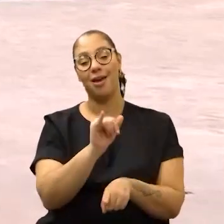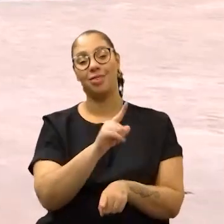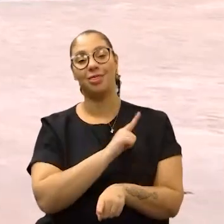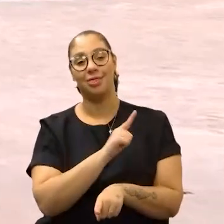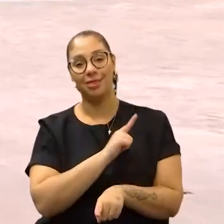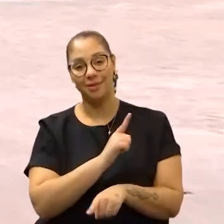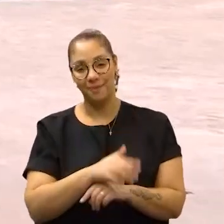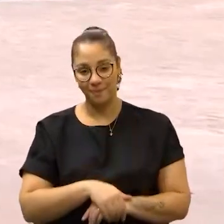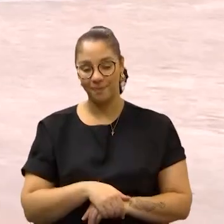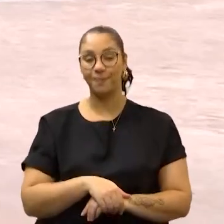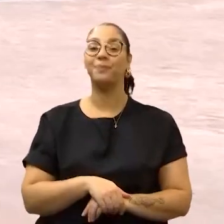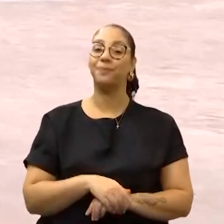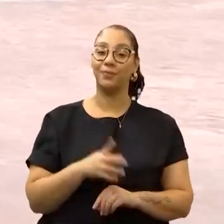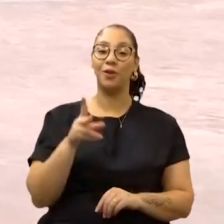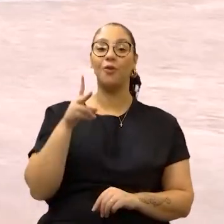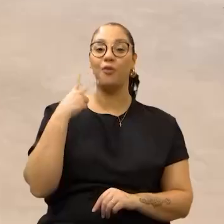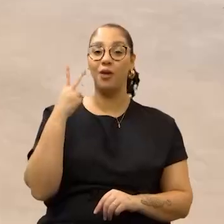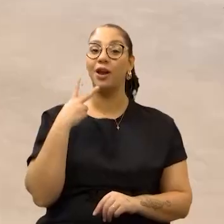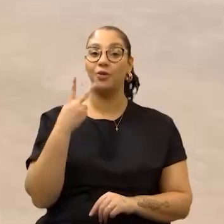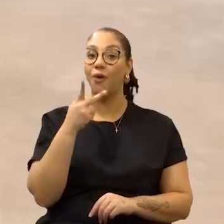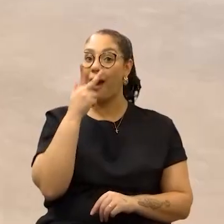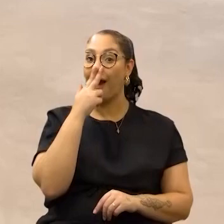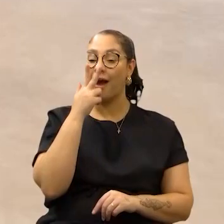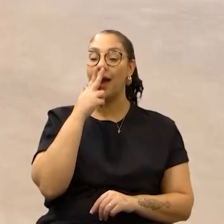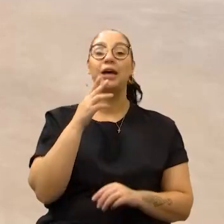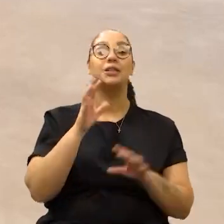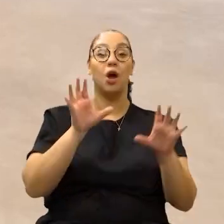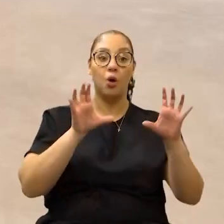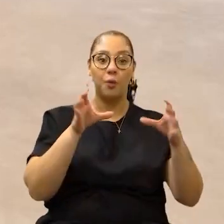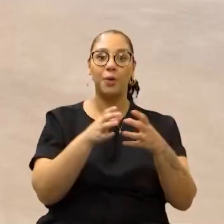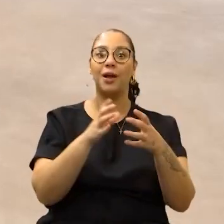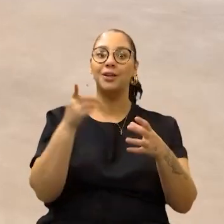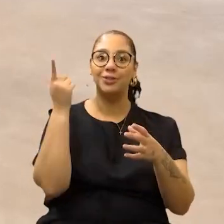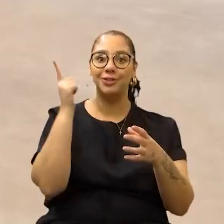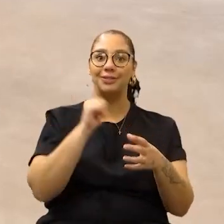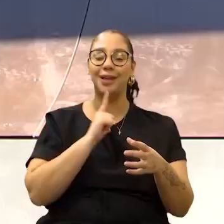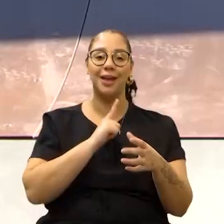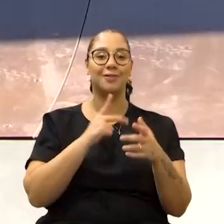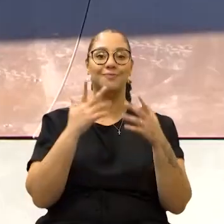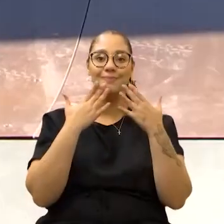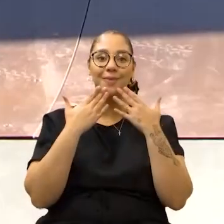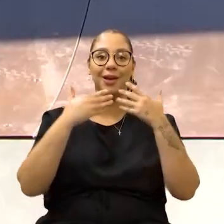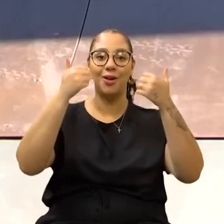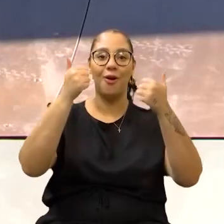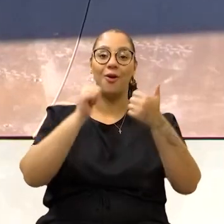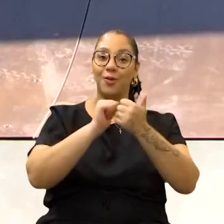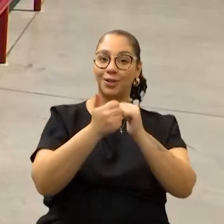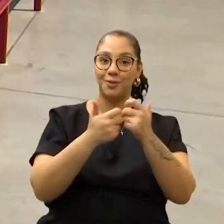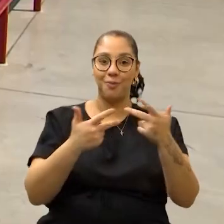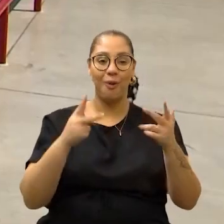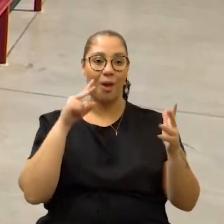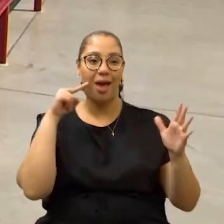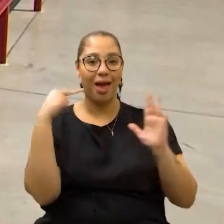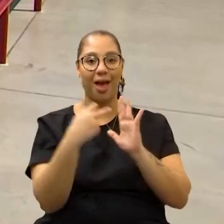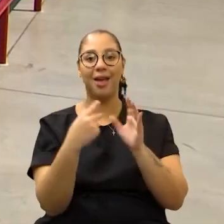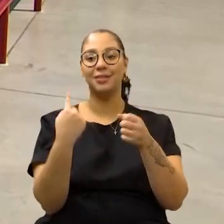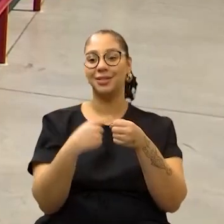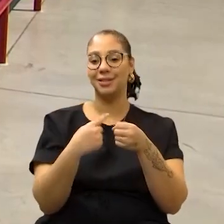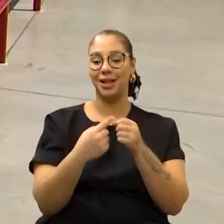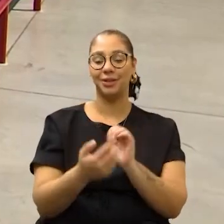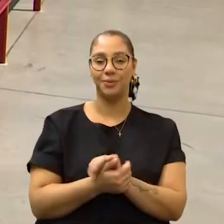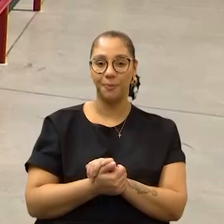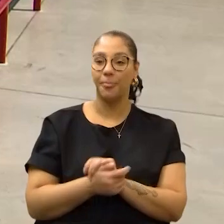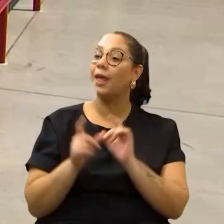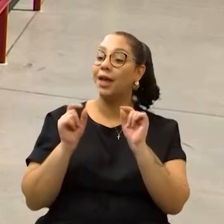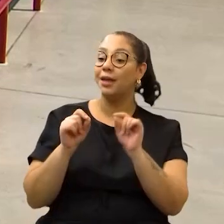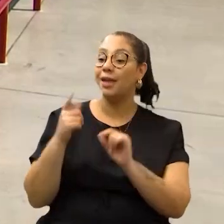social devem ser desenvolvidas. Para o vereador, a comunidade ganha, o município ganha e o esporte se